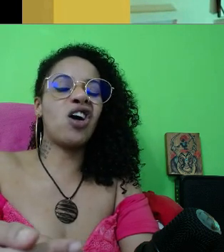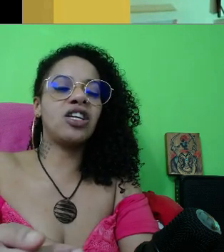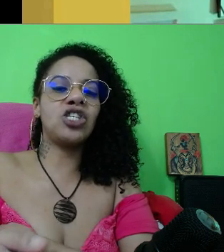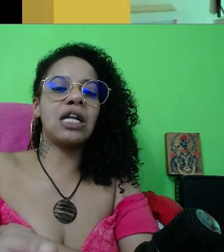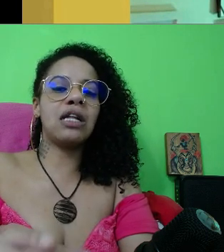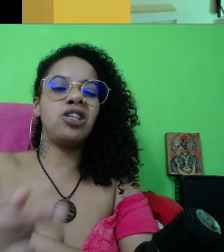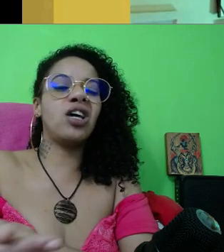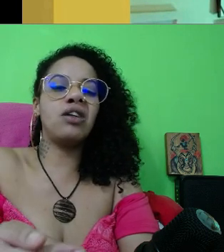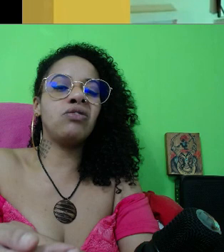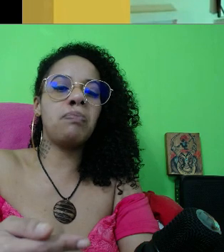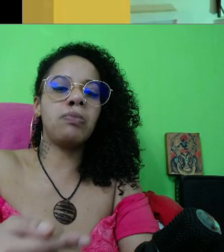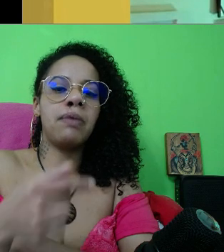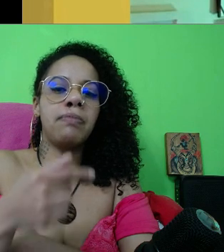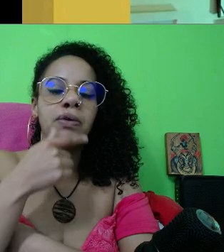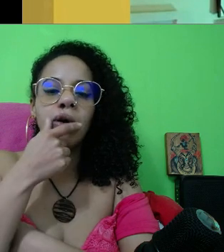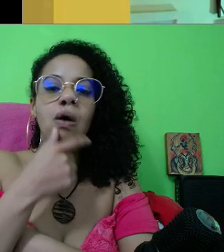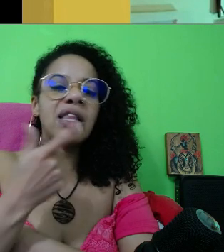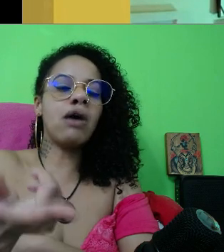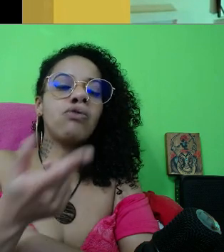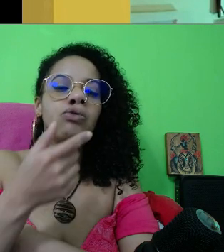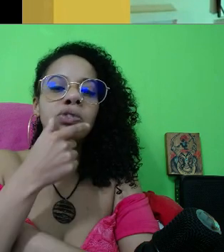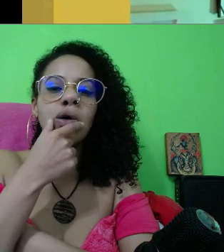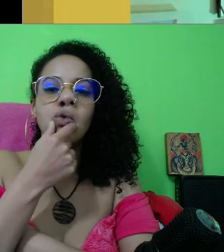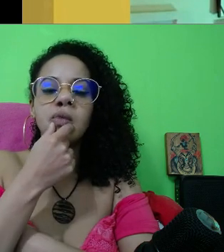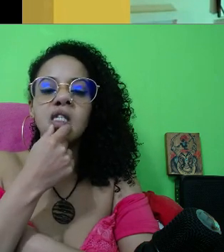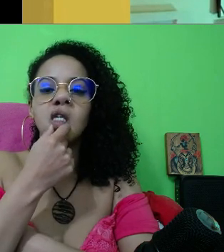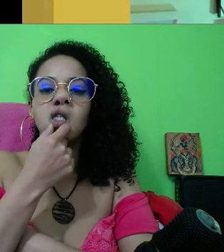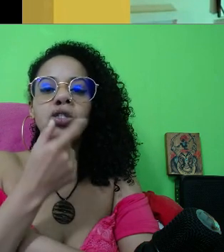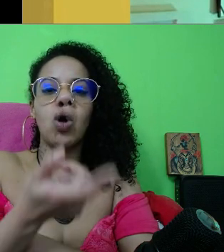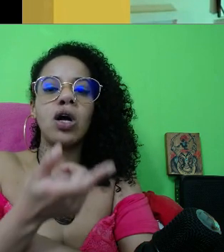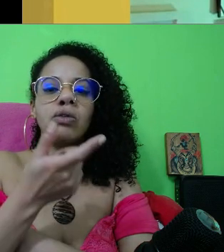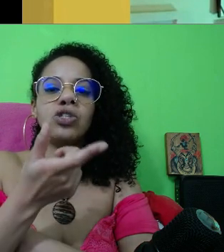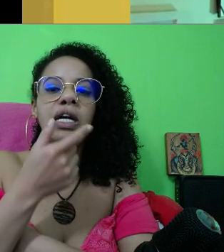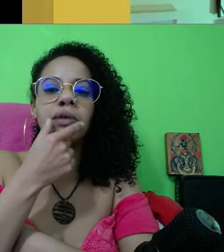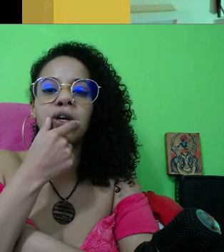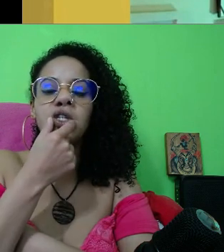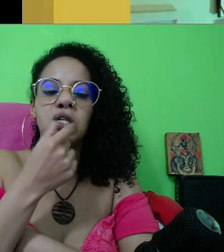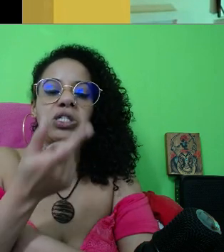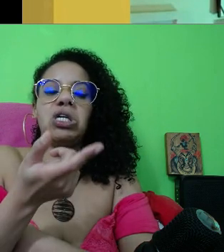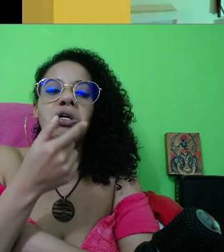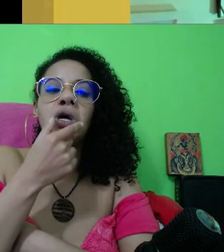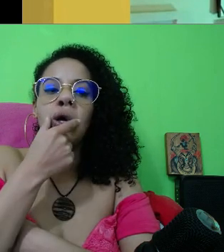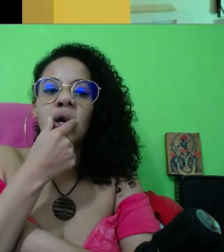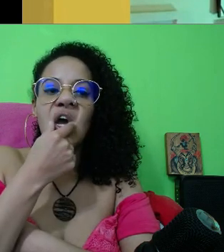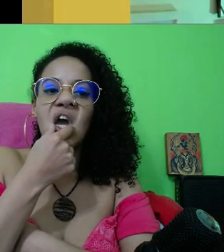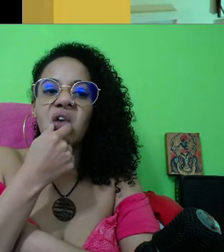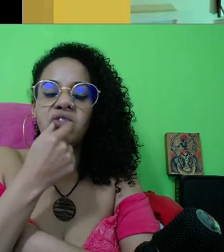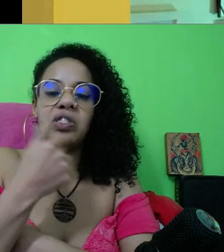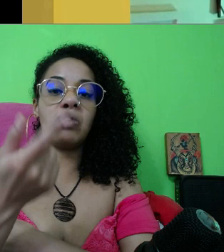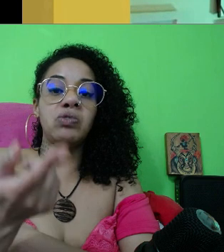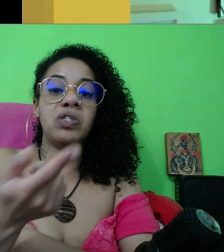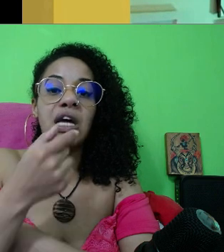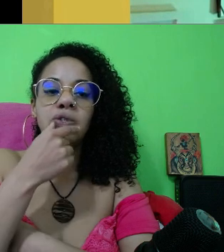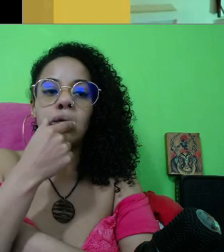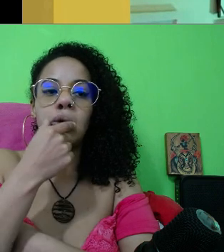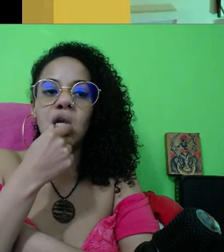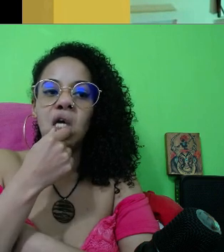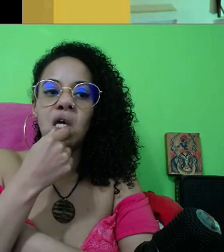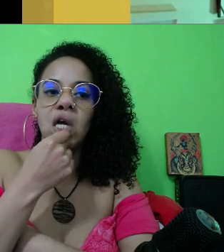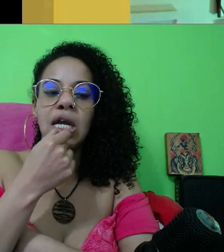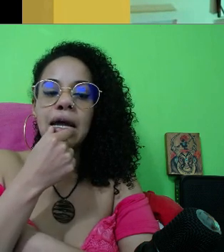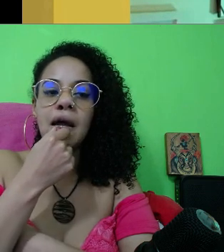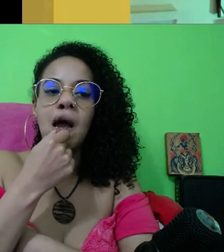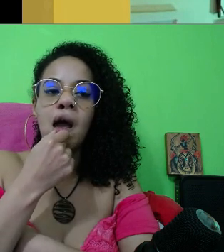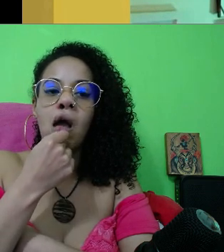discorda diretamente aí não tem problema ou até alguns algumas que discordam diretamente mas que você considera